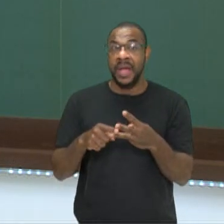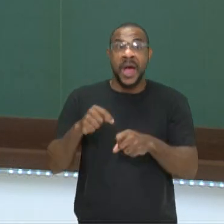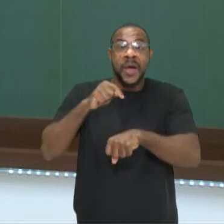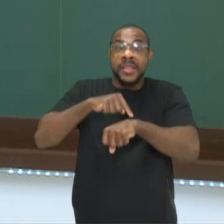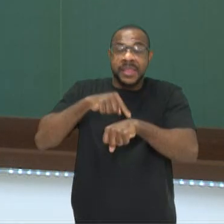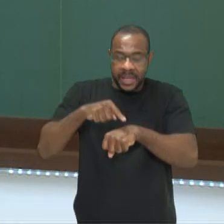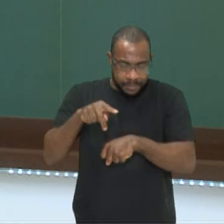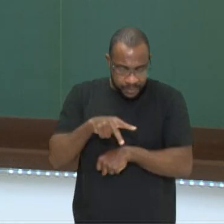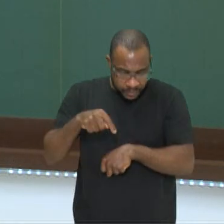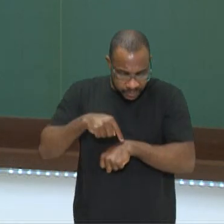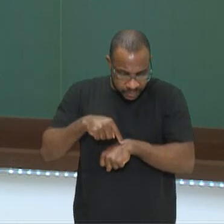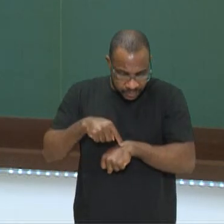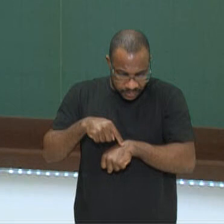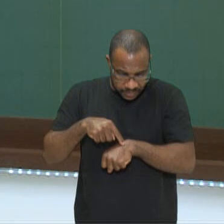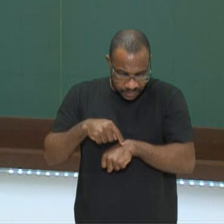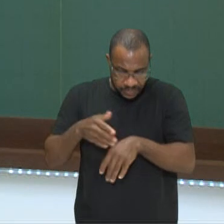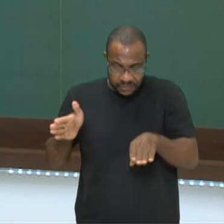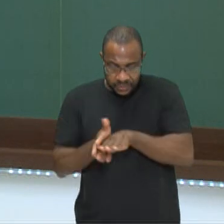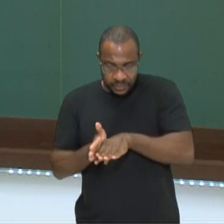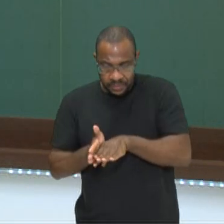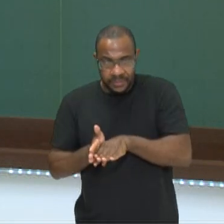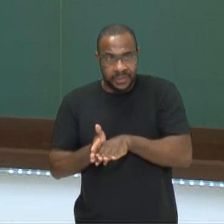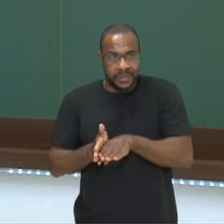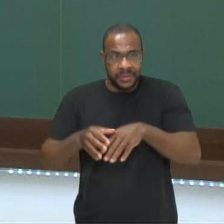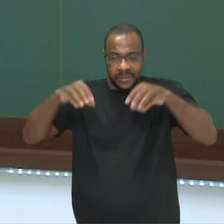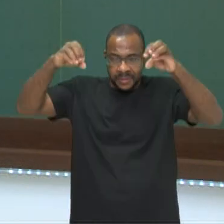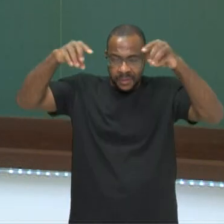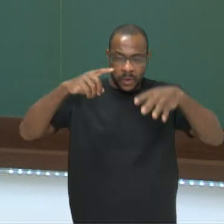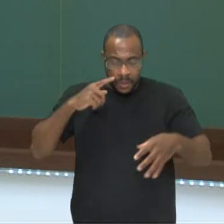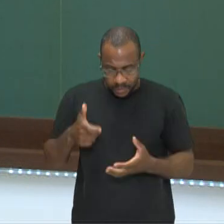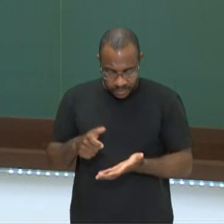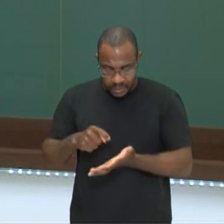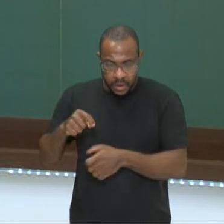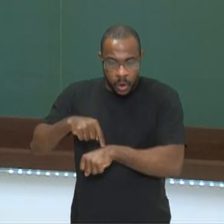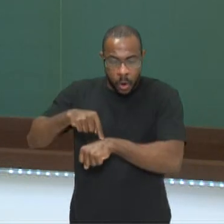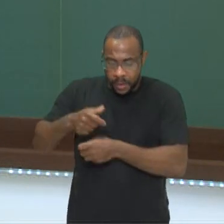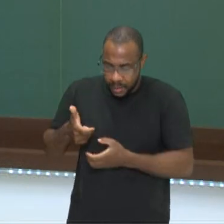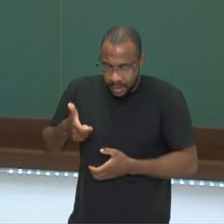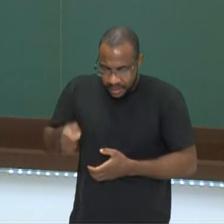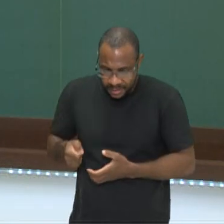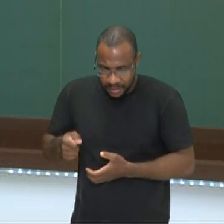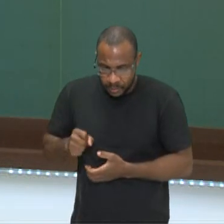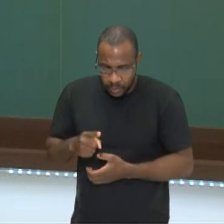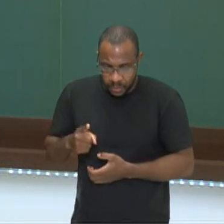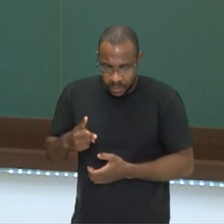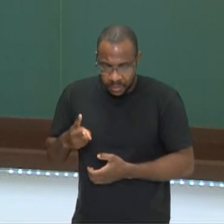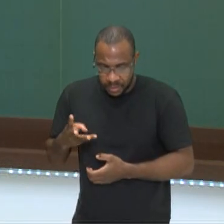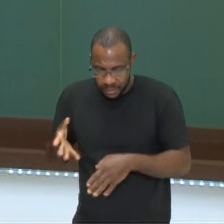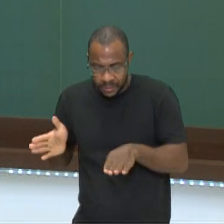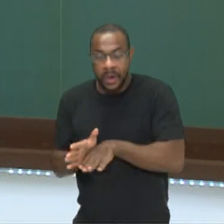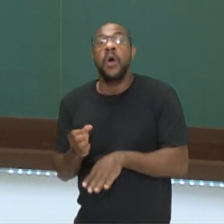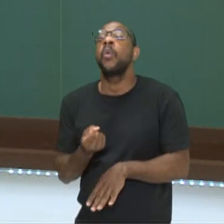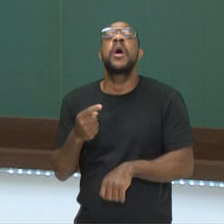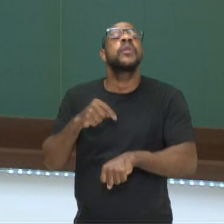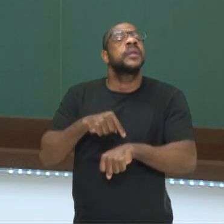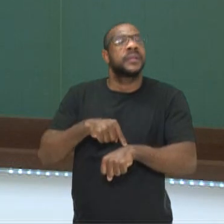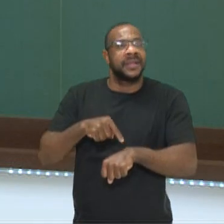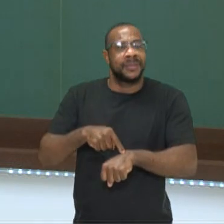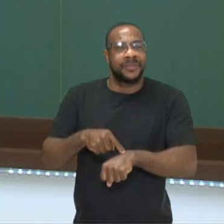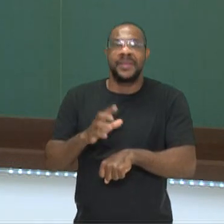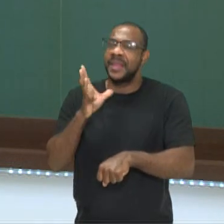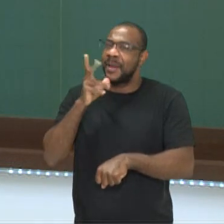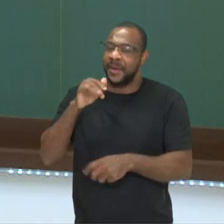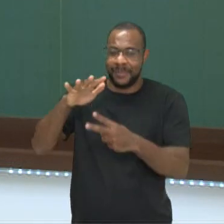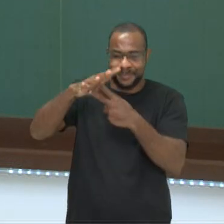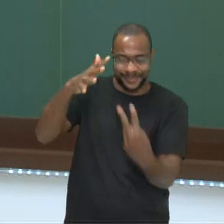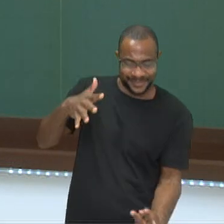cronometre o tempo da queda nas duas situações. Pede para alguém ficar olhando e ligar o cronômetro lá para ver quanto tempo demora para